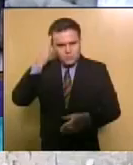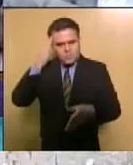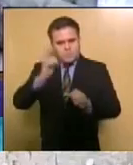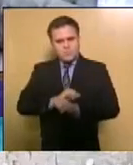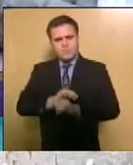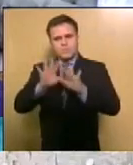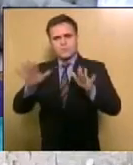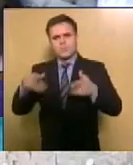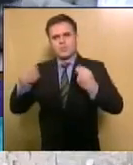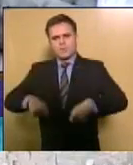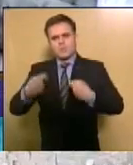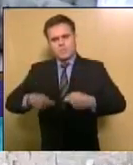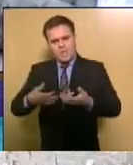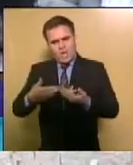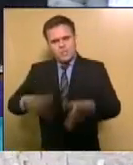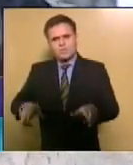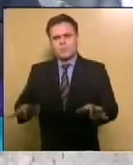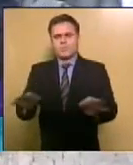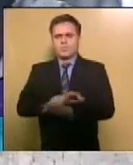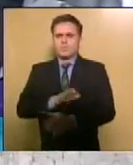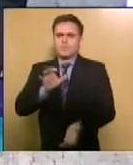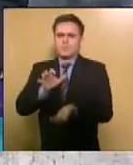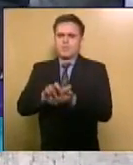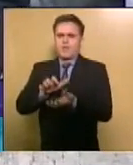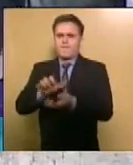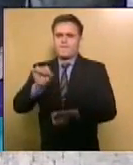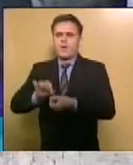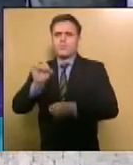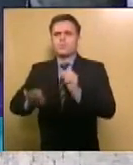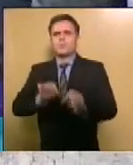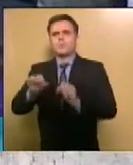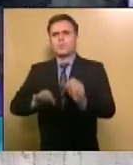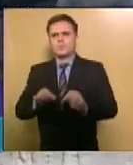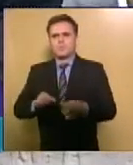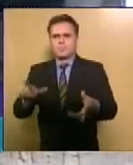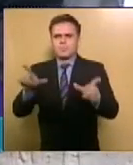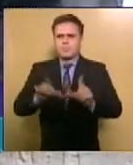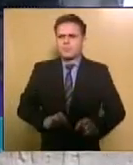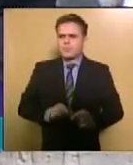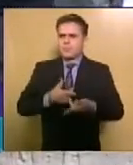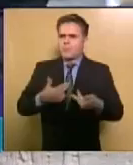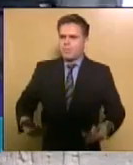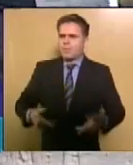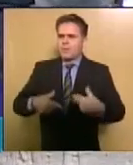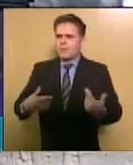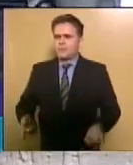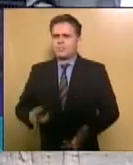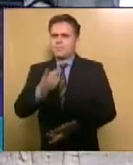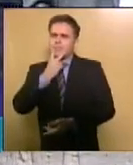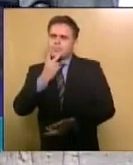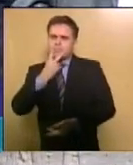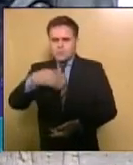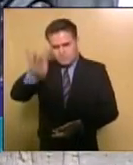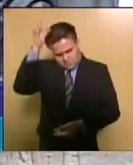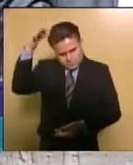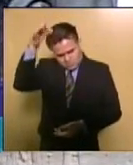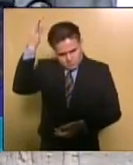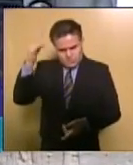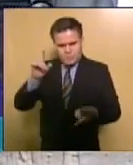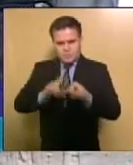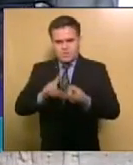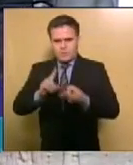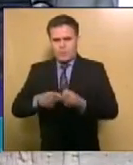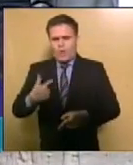que ser feito alguma coisa por que que Pernambuco fez e diminuiu muito Vitória o espírito santo fez e outros